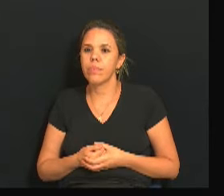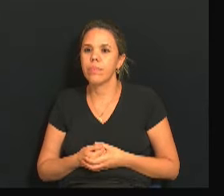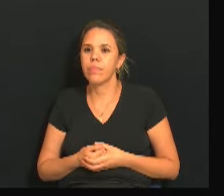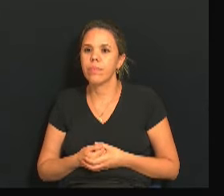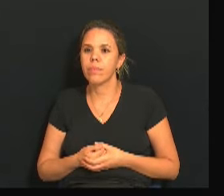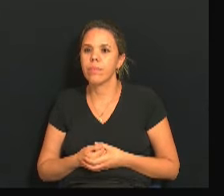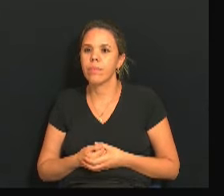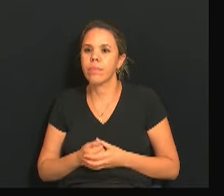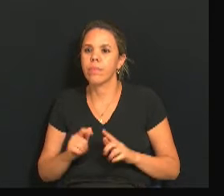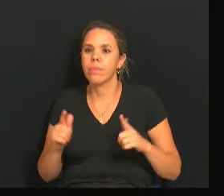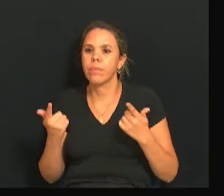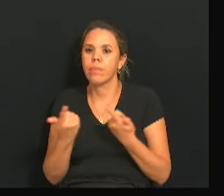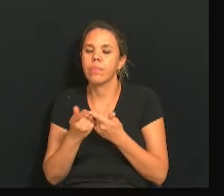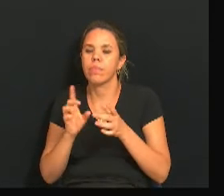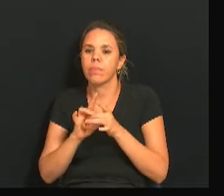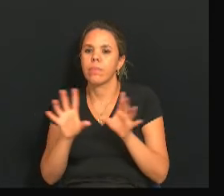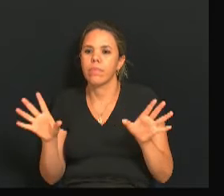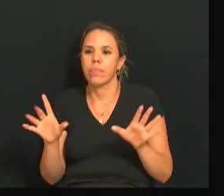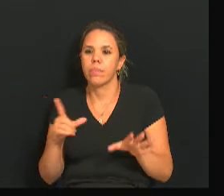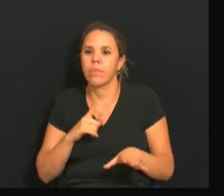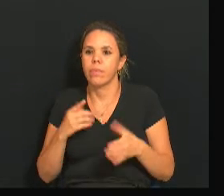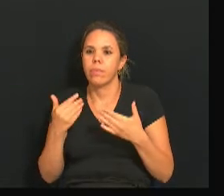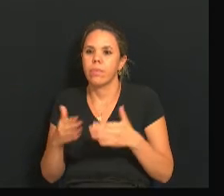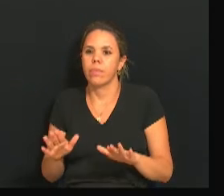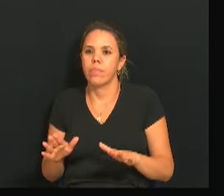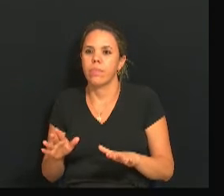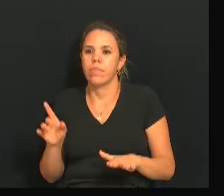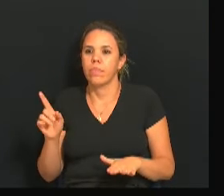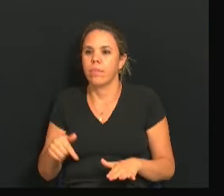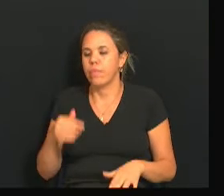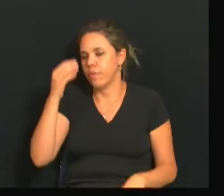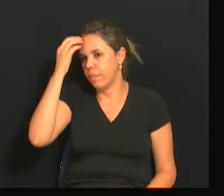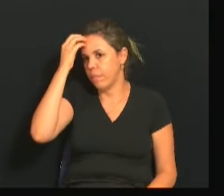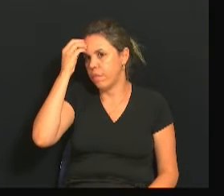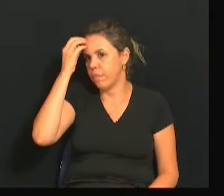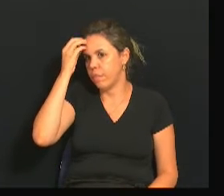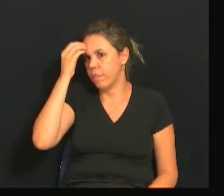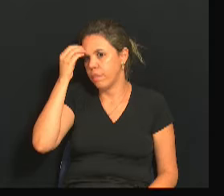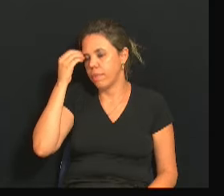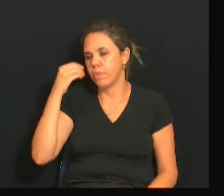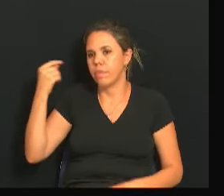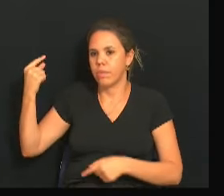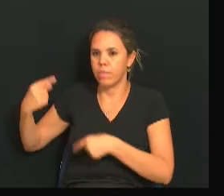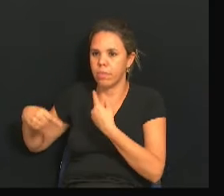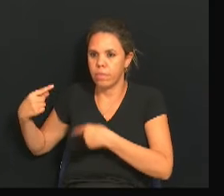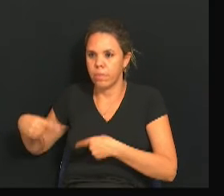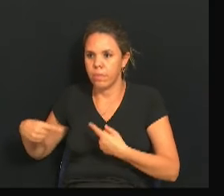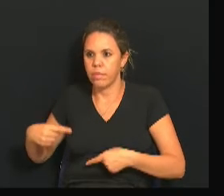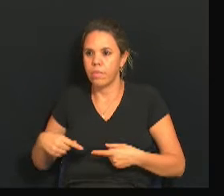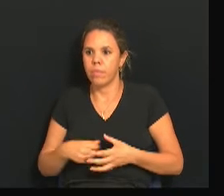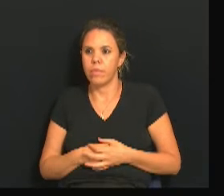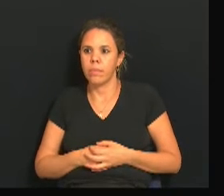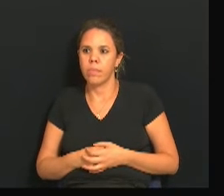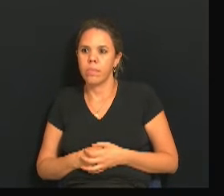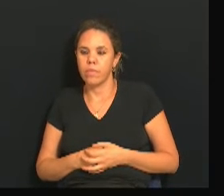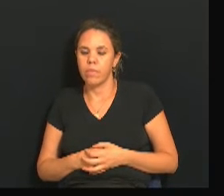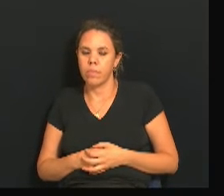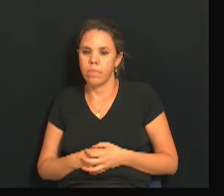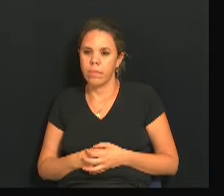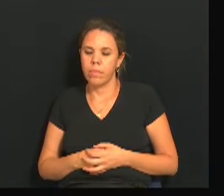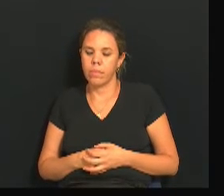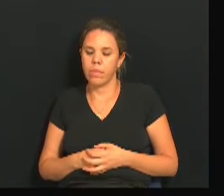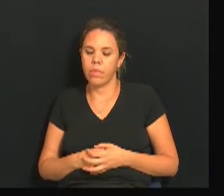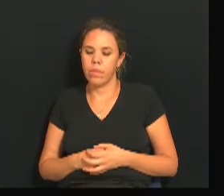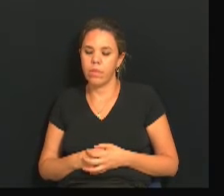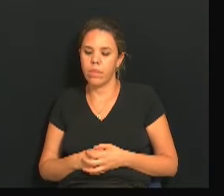a gestão democrática ela tem que estar aberta para esse tipo de debate, né, para esse tipo de discussão,